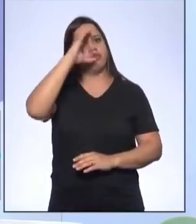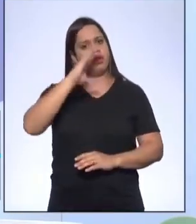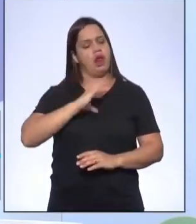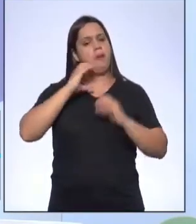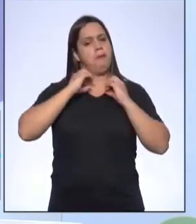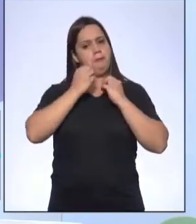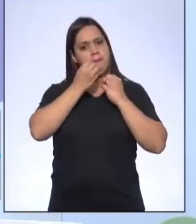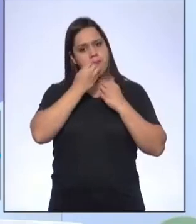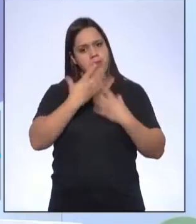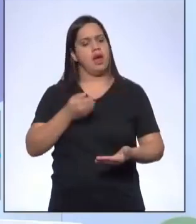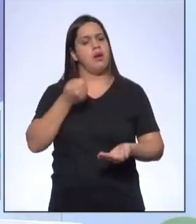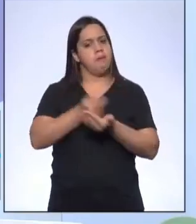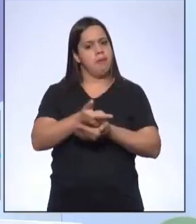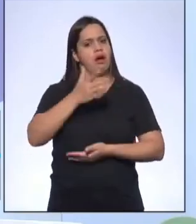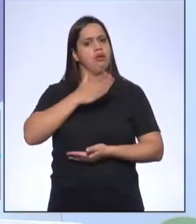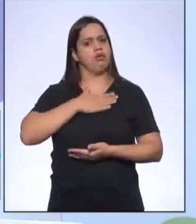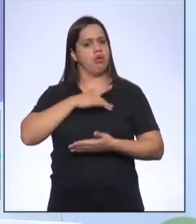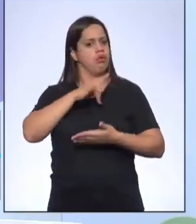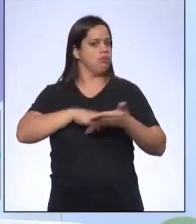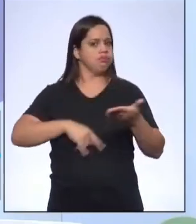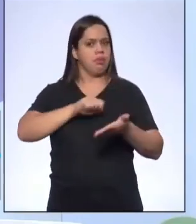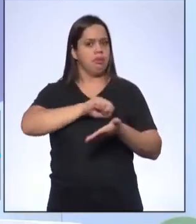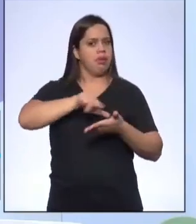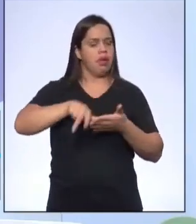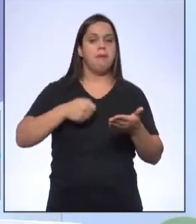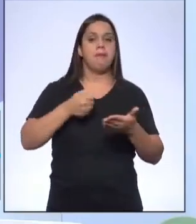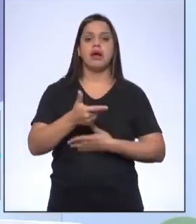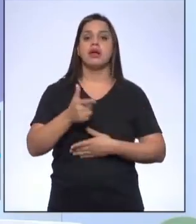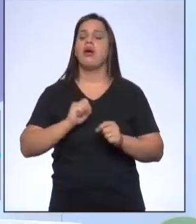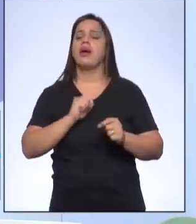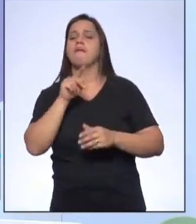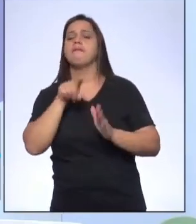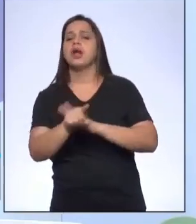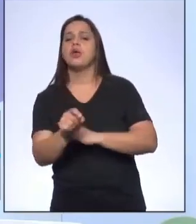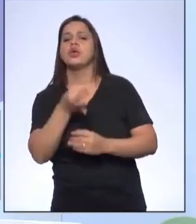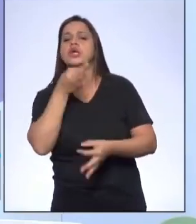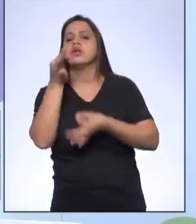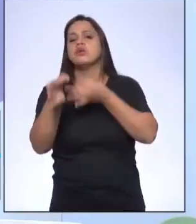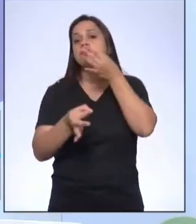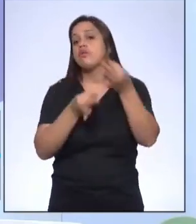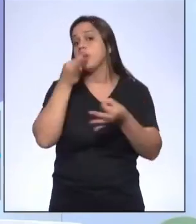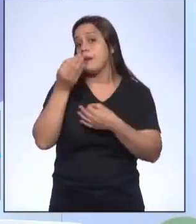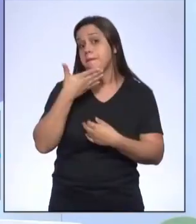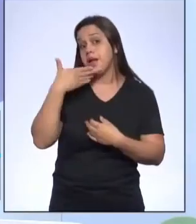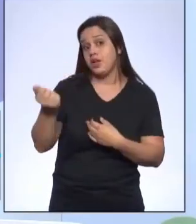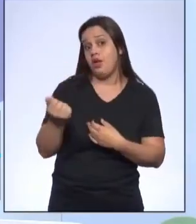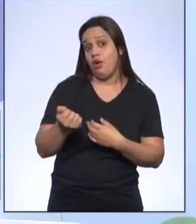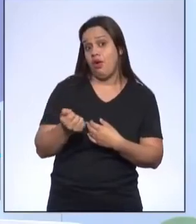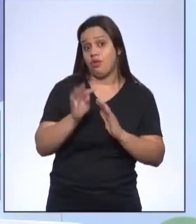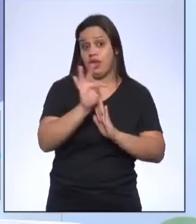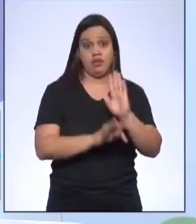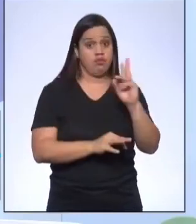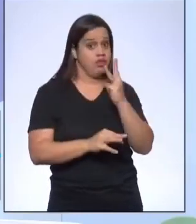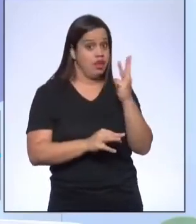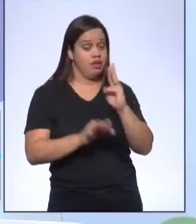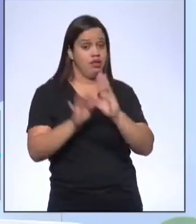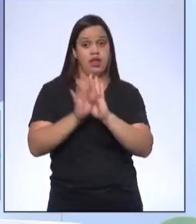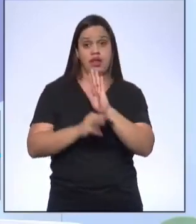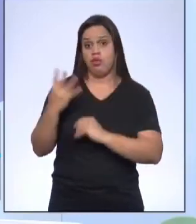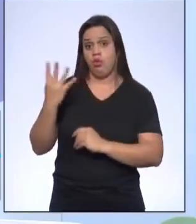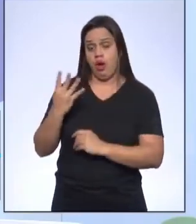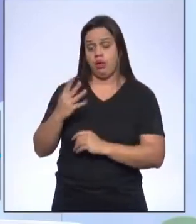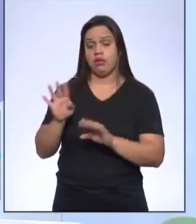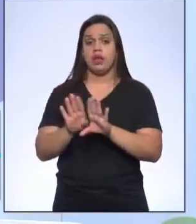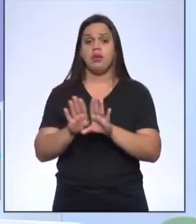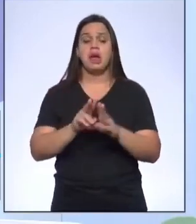contas. Então, qual argumento vocês acham que é melhor, que funcionou melhor? Né? E qual das duas cartas vocês encaminhariam aí para um jornal? Enquanto